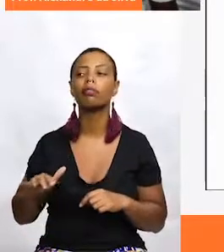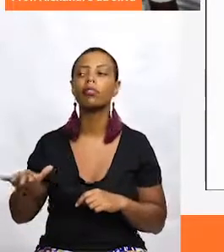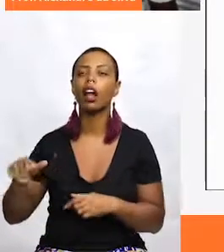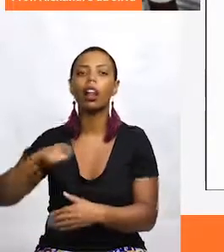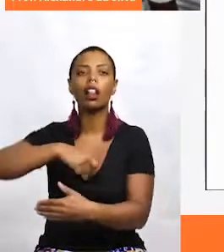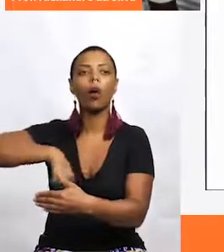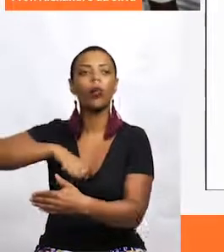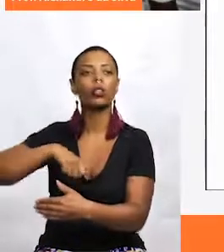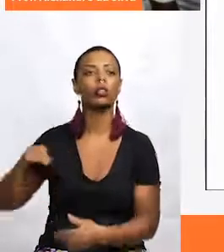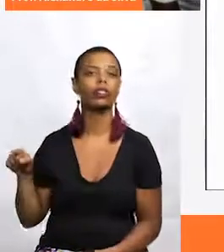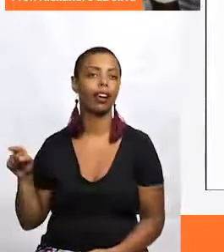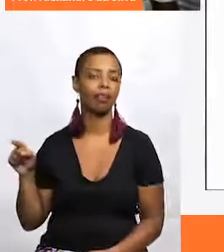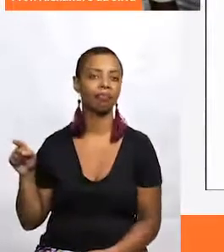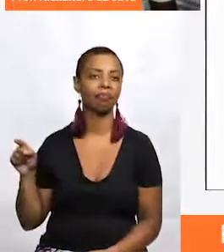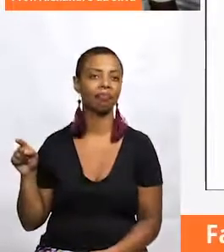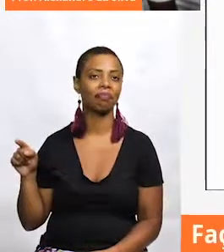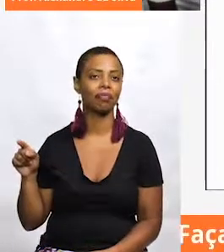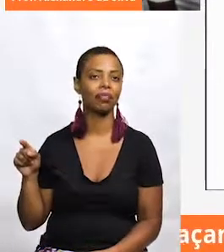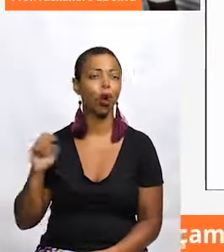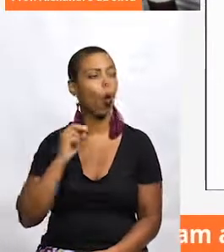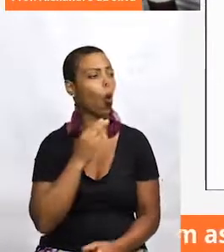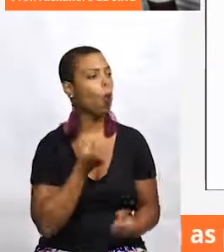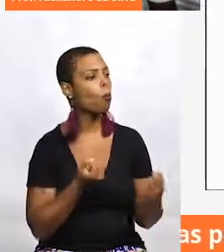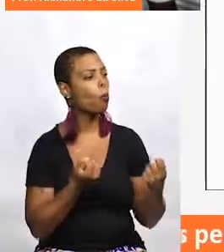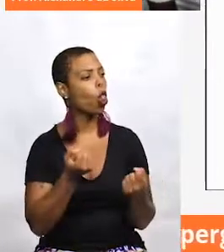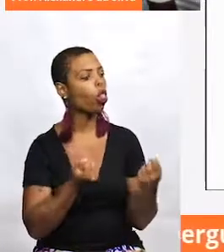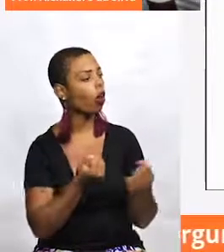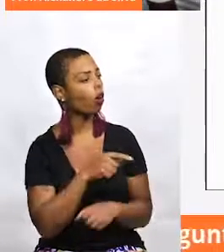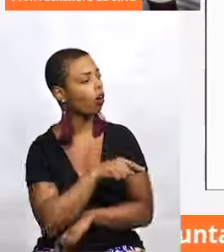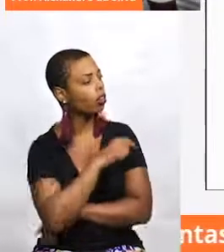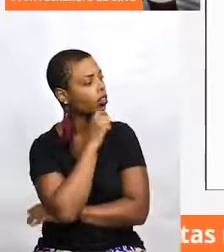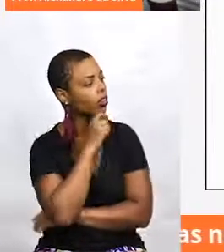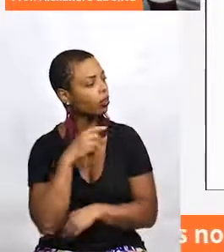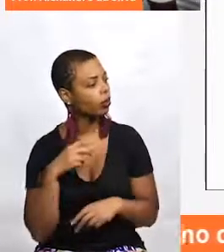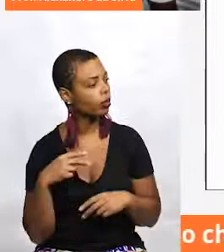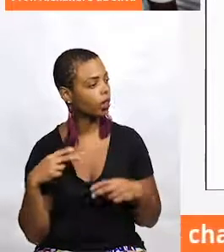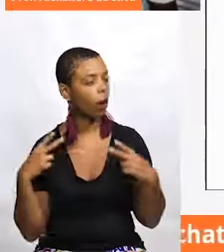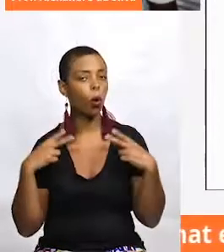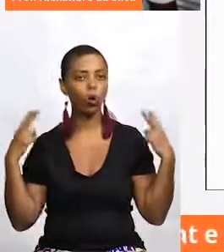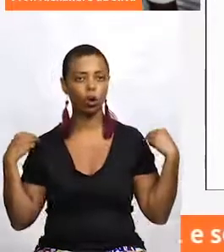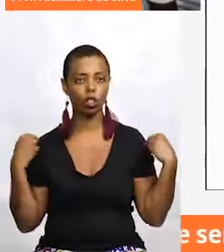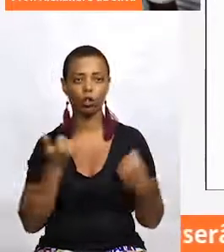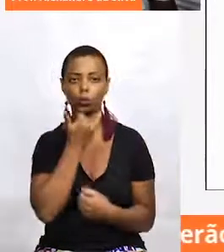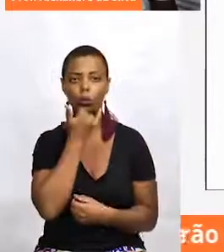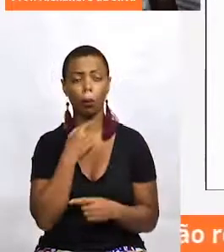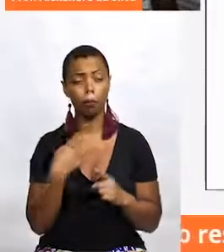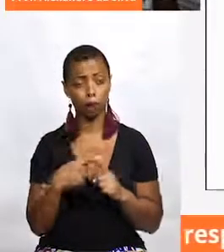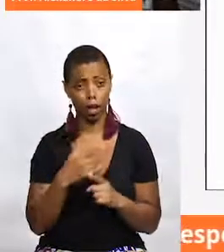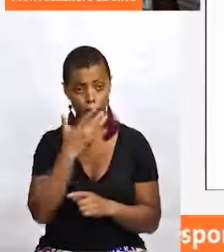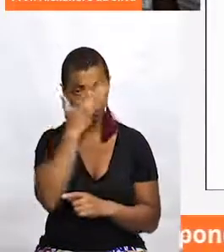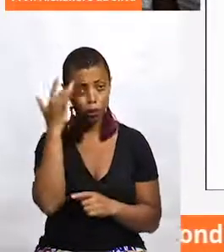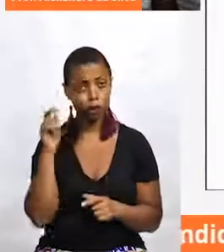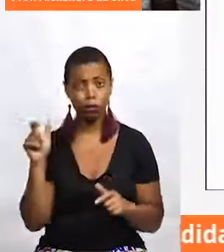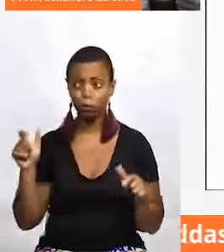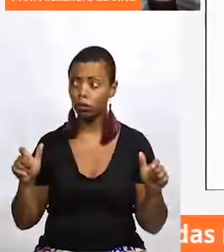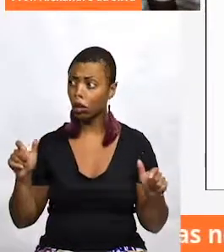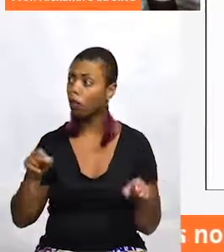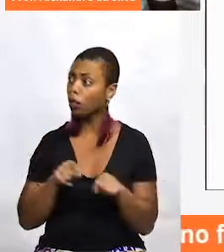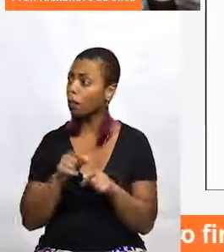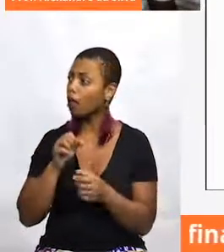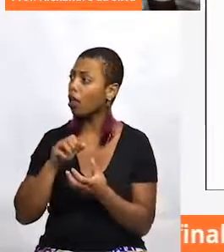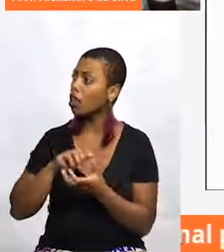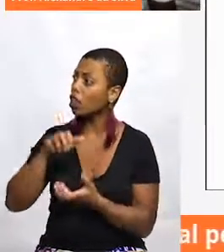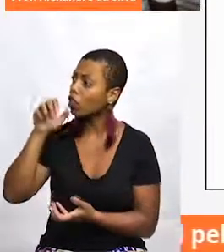com o pessoal que ficava lá de motorista, porque muitas vezes eu percebia que as condições dessas pessoas, que também eram idosas, eram funcionários de muitos